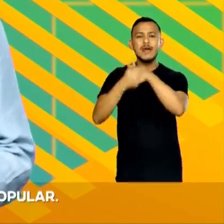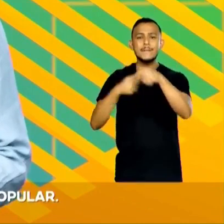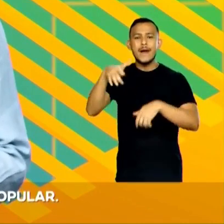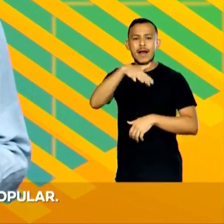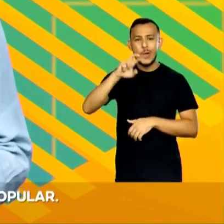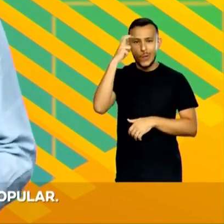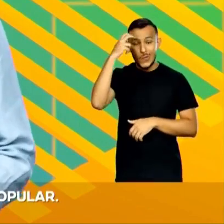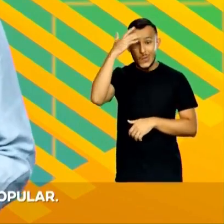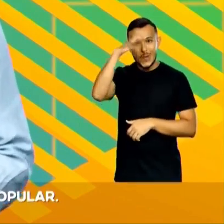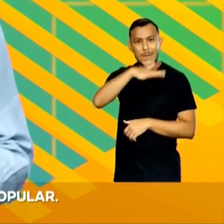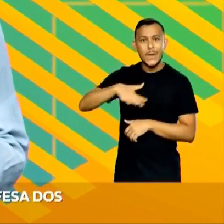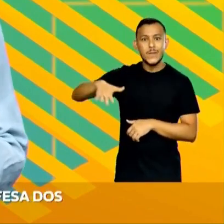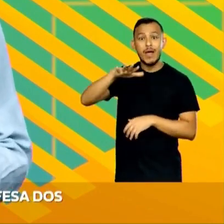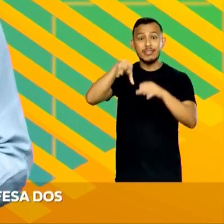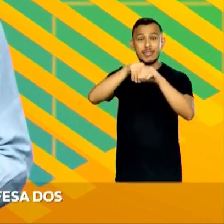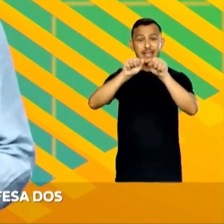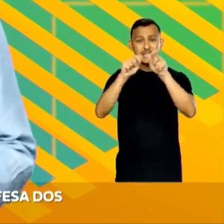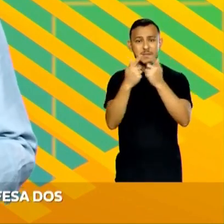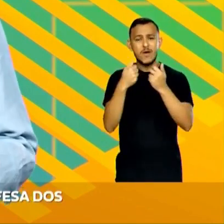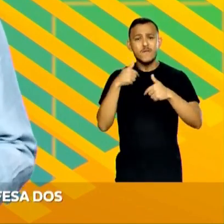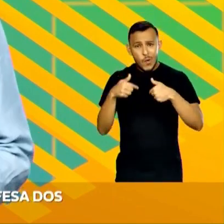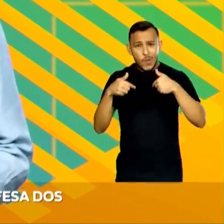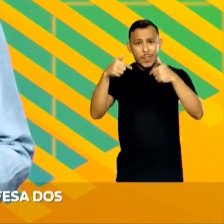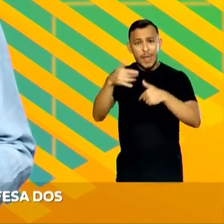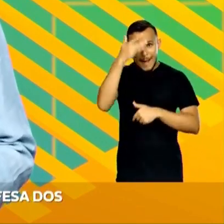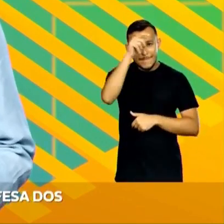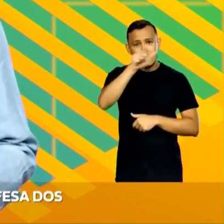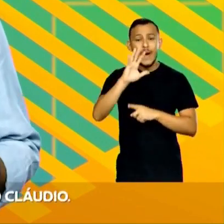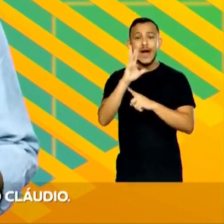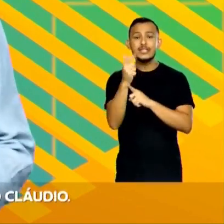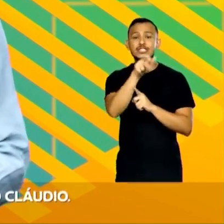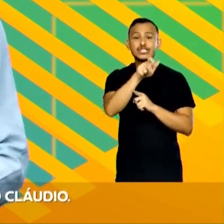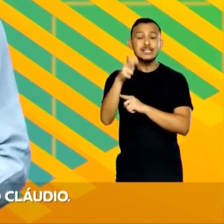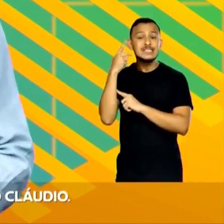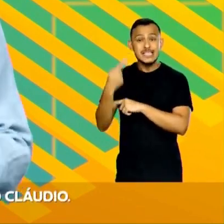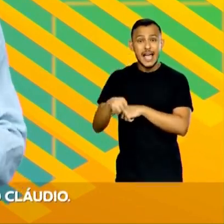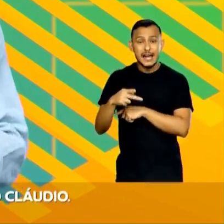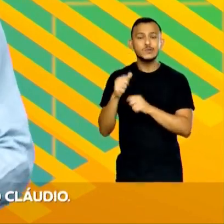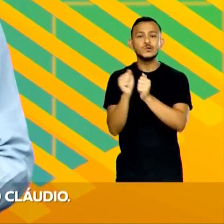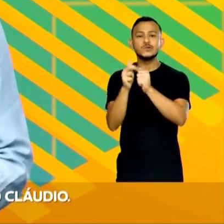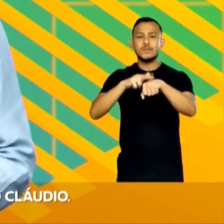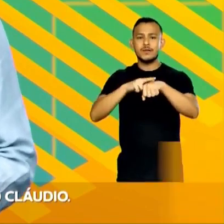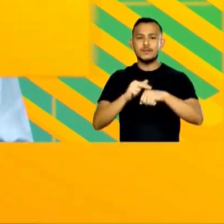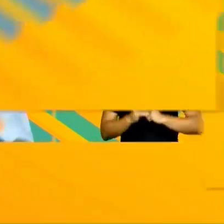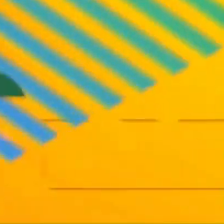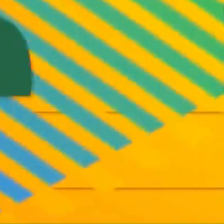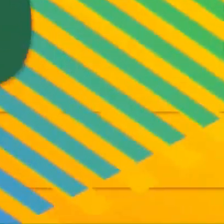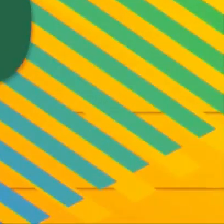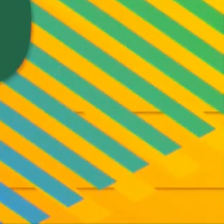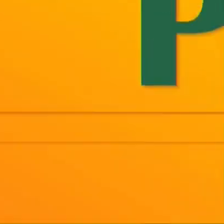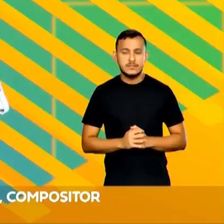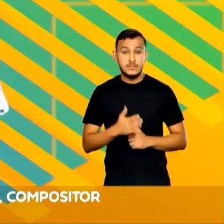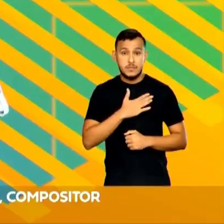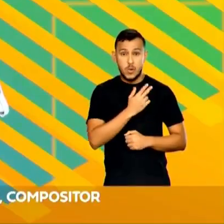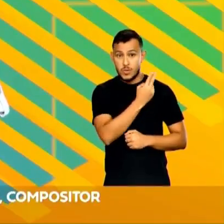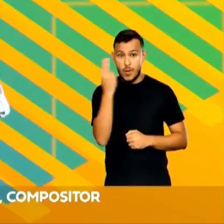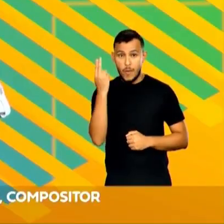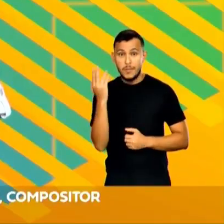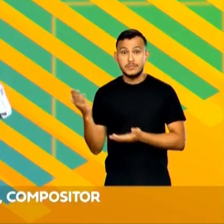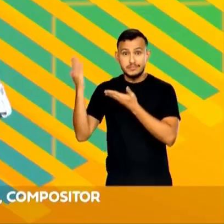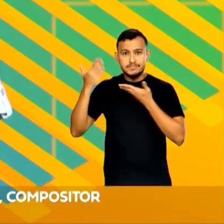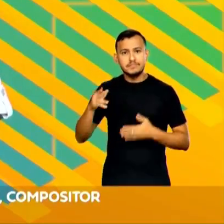anos atuo no campo da cultura popular. Na Assembleia, serei voz ativa em defesa dos artistas cearenses. Estou com Roberto Cláudio. Sou